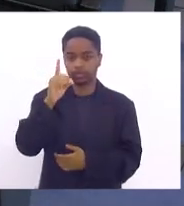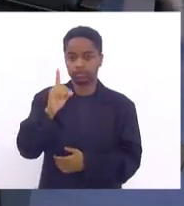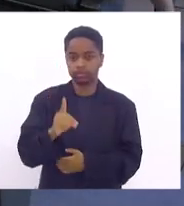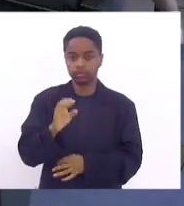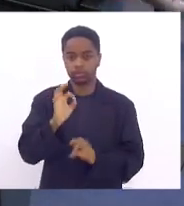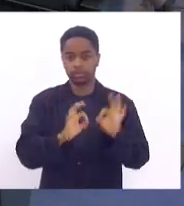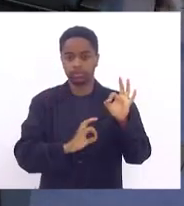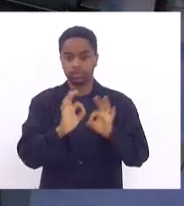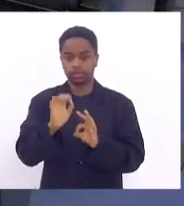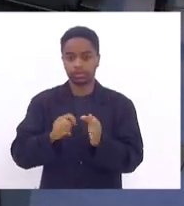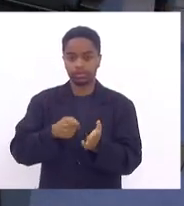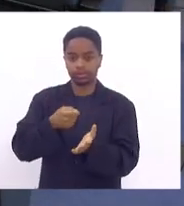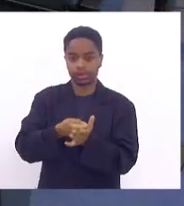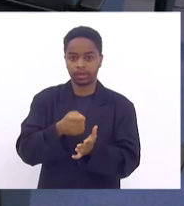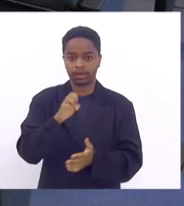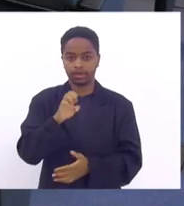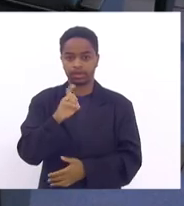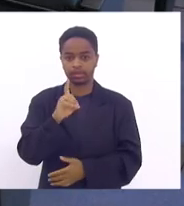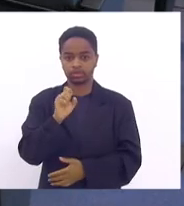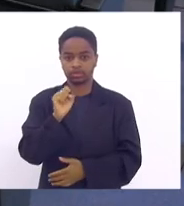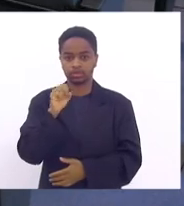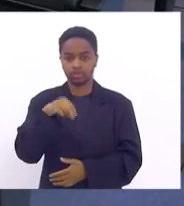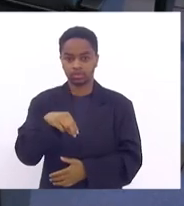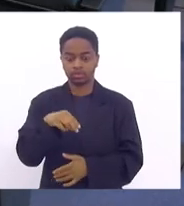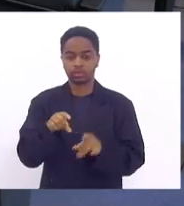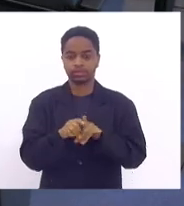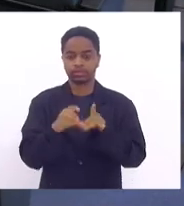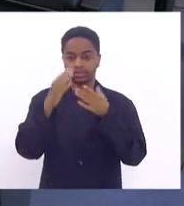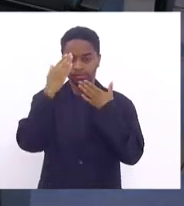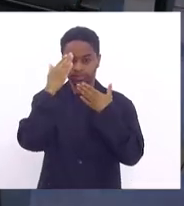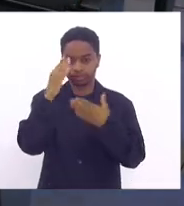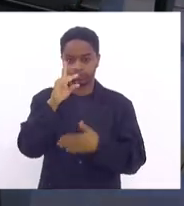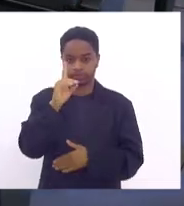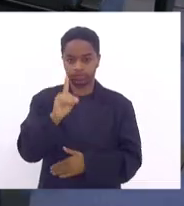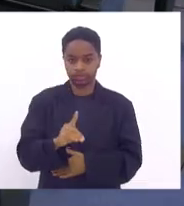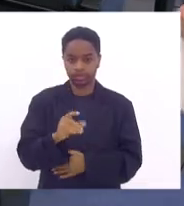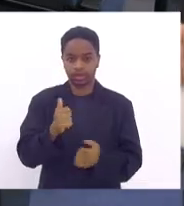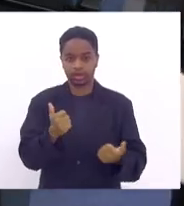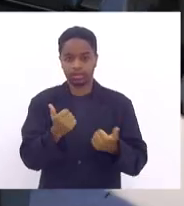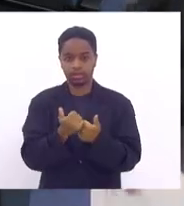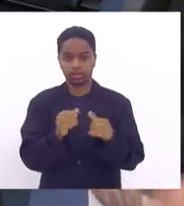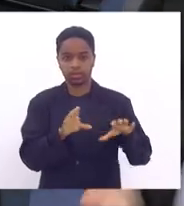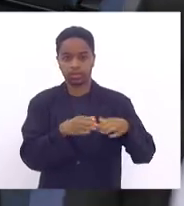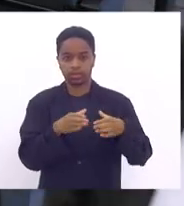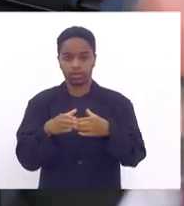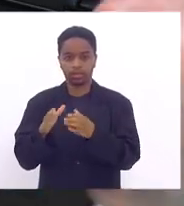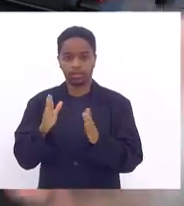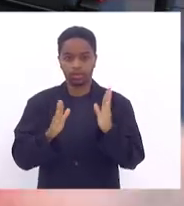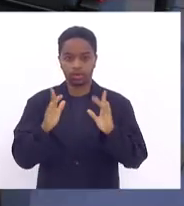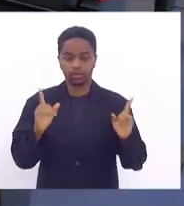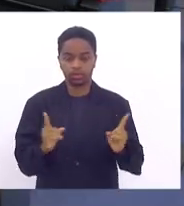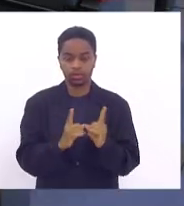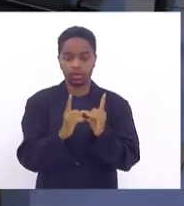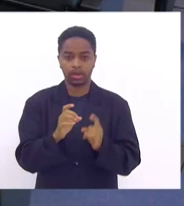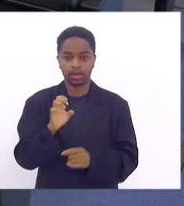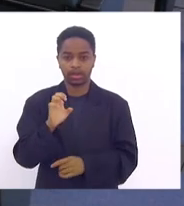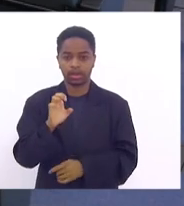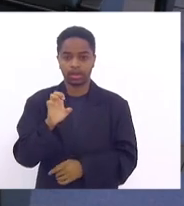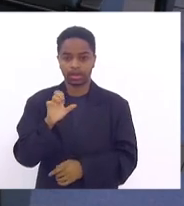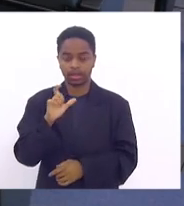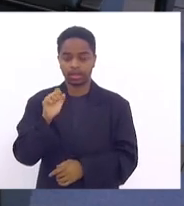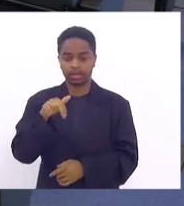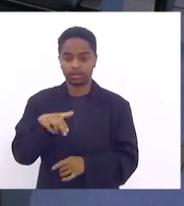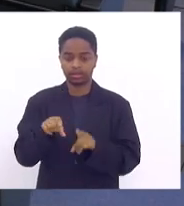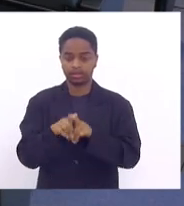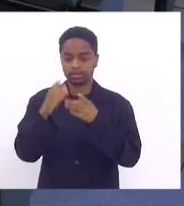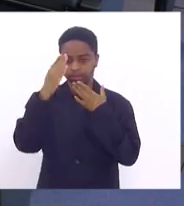preparo de pagamento sen edon Soares agradecer a diretora de apoio à comissões temporárias sen Miranda agradecer